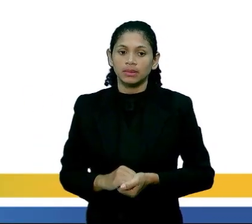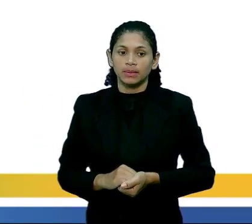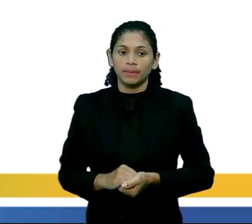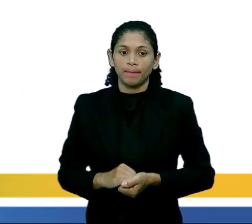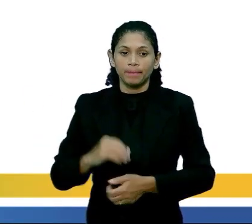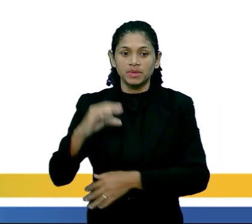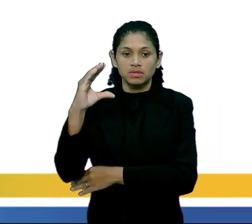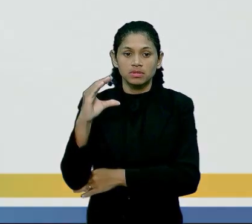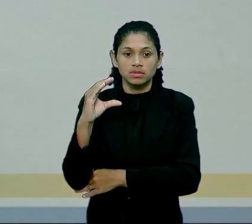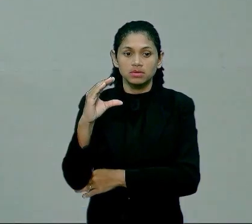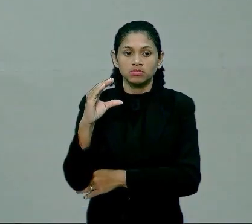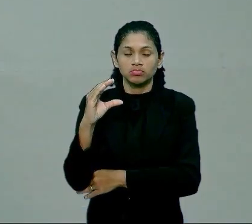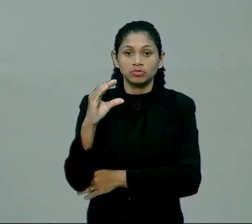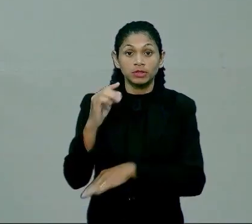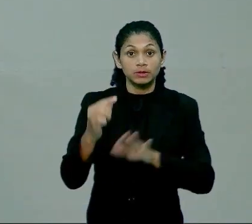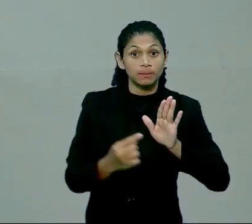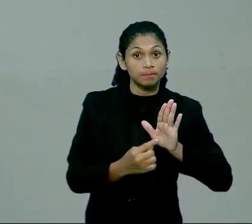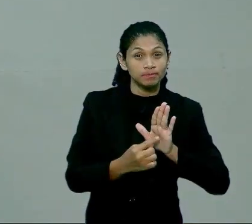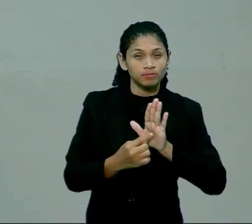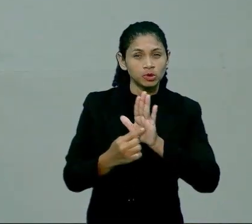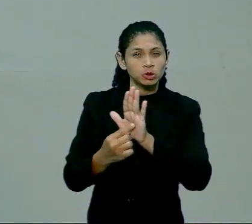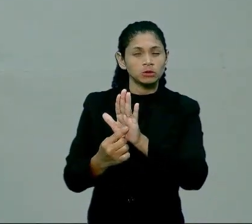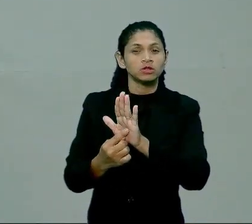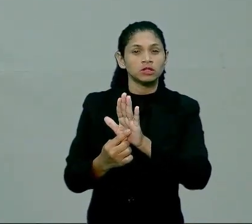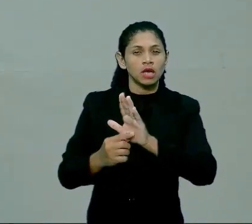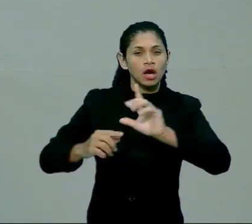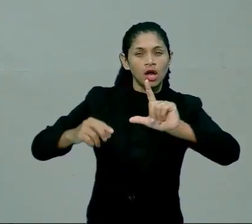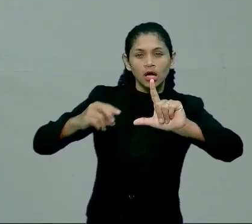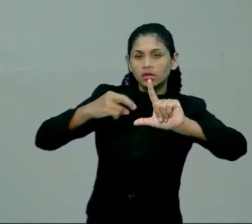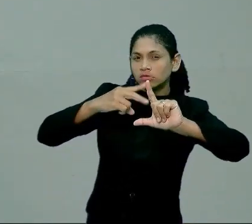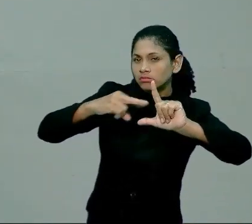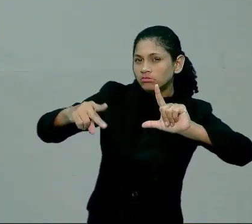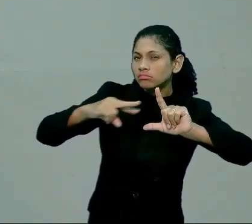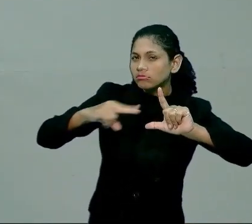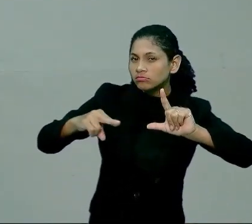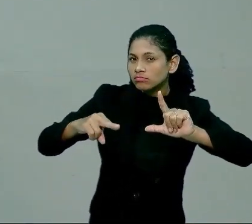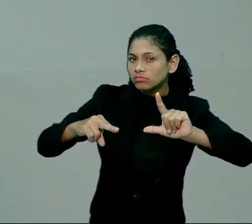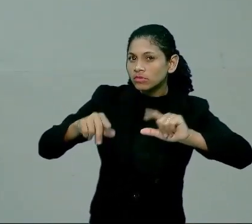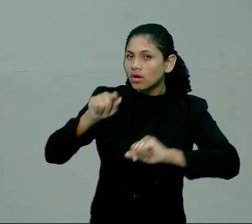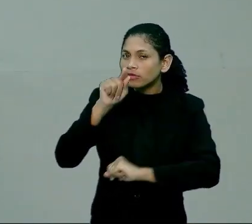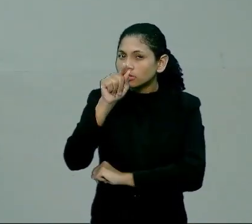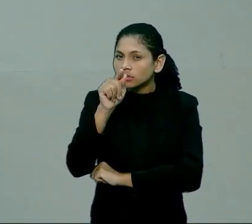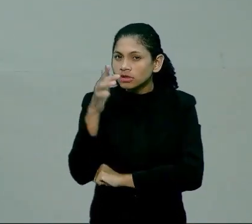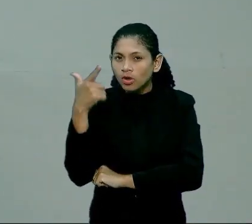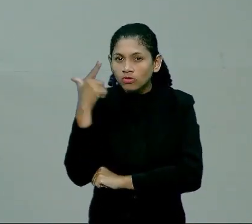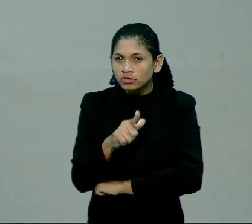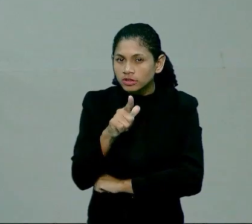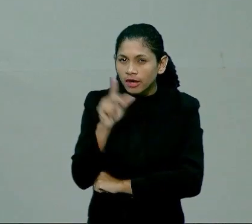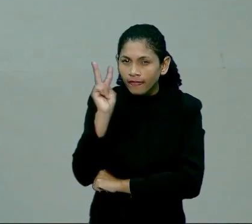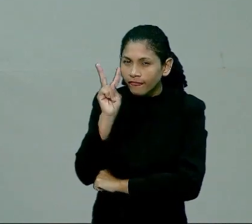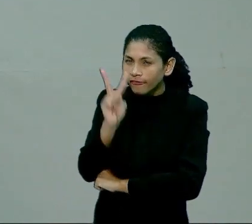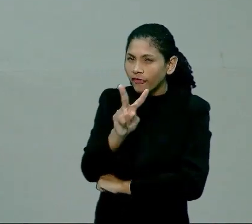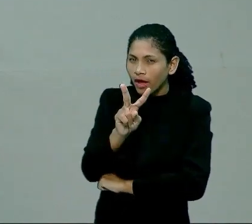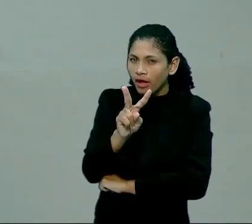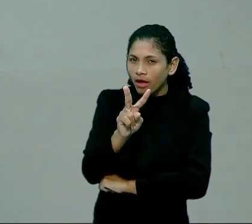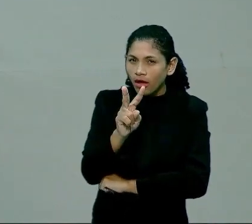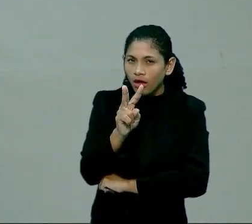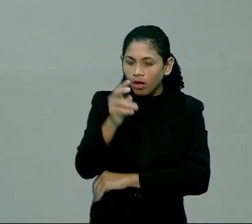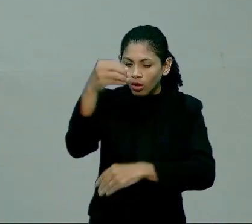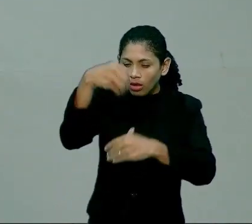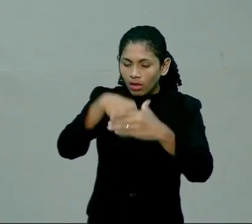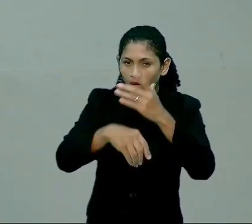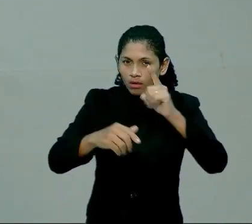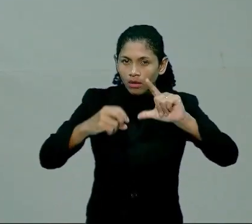devidamente representada na grande mídia. Você consegue se ver na mídia? Se você faz essa reflexão rápida de tipo,